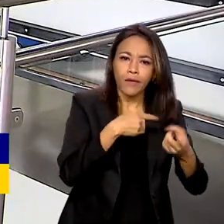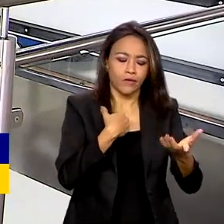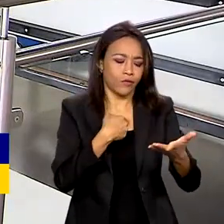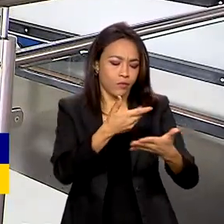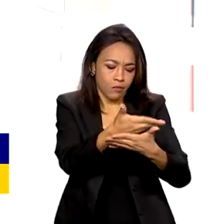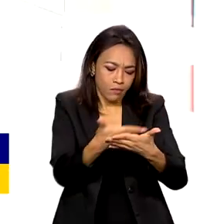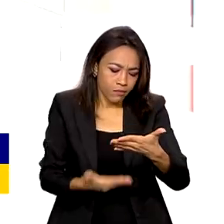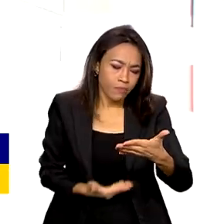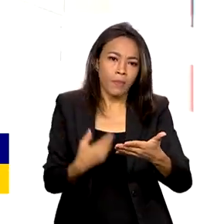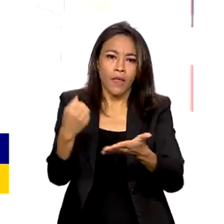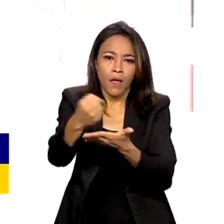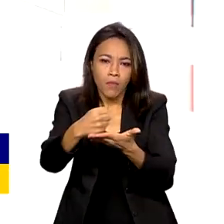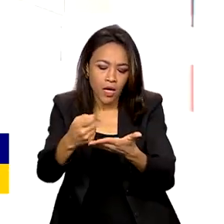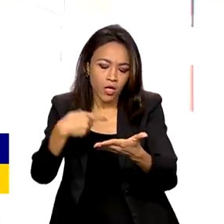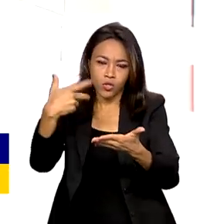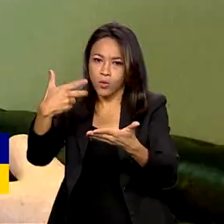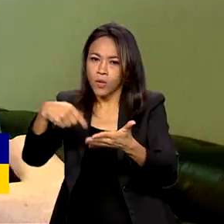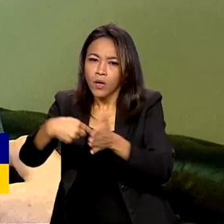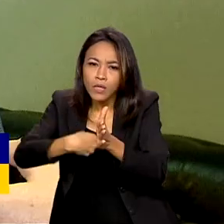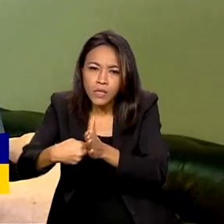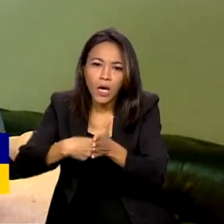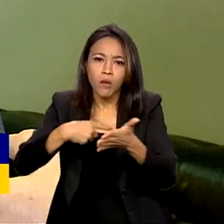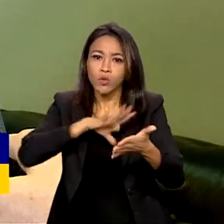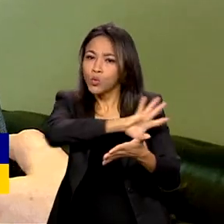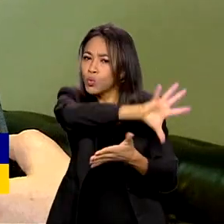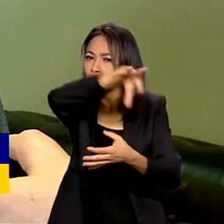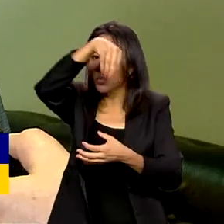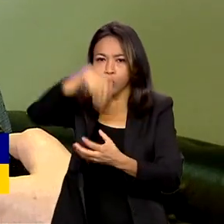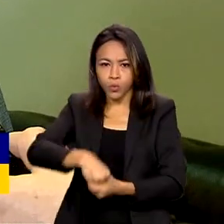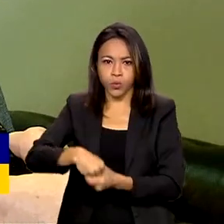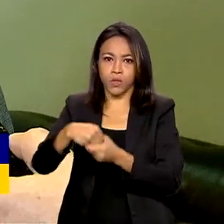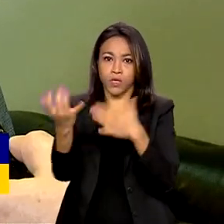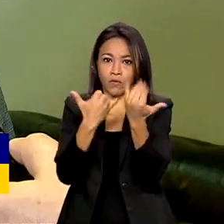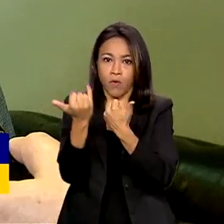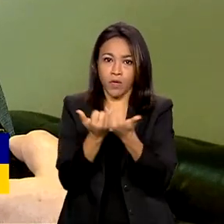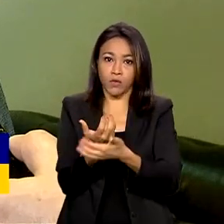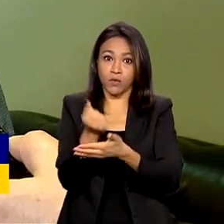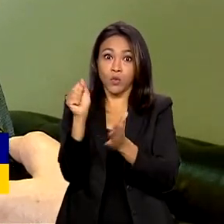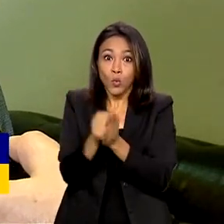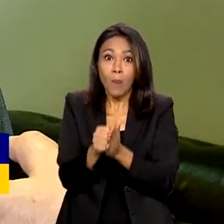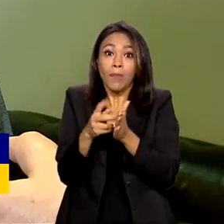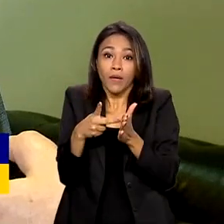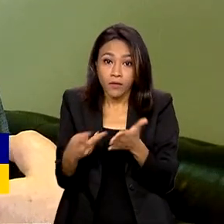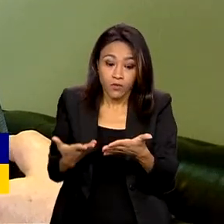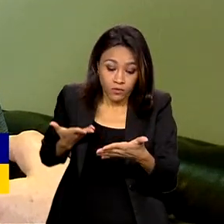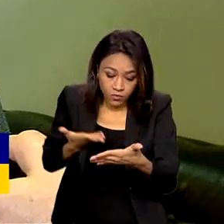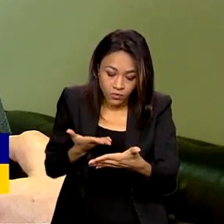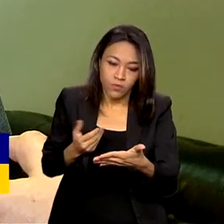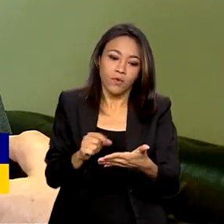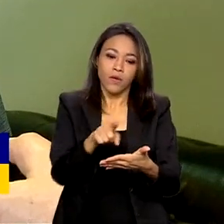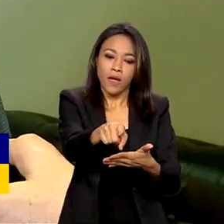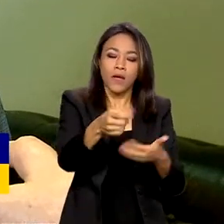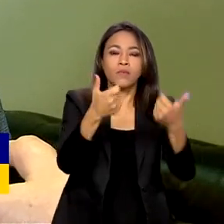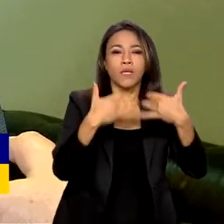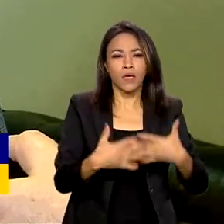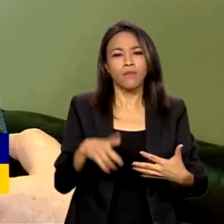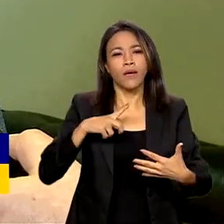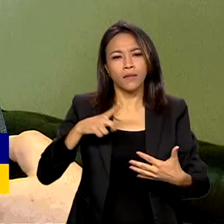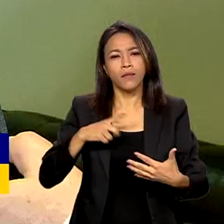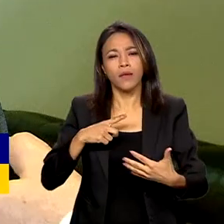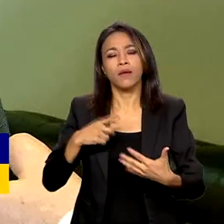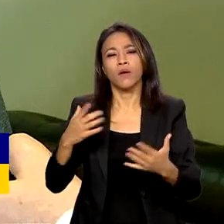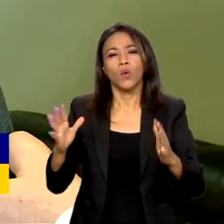e retiradas e resultados de exames. Cada hospital precisa ter uma equipe de TI que vai trabalhar alinhada conosco, participando